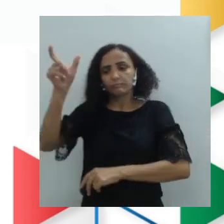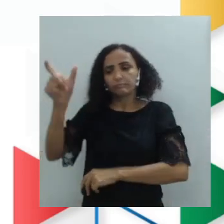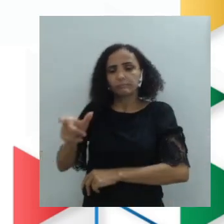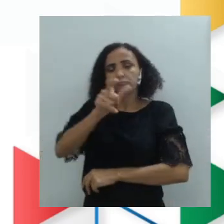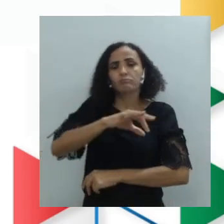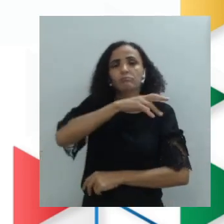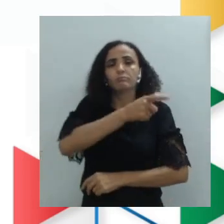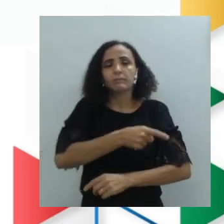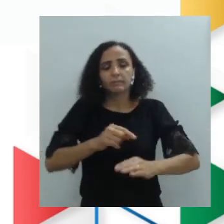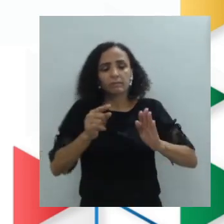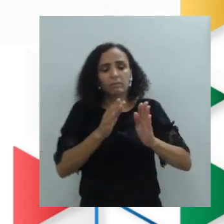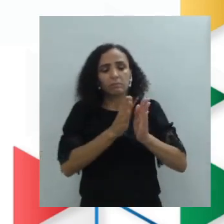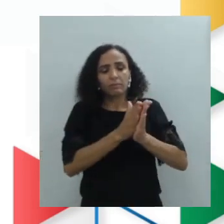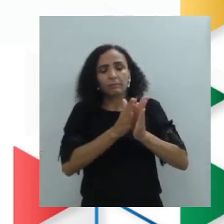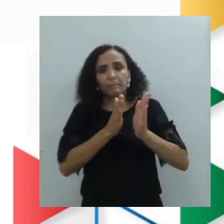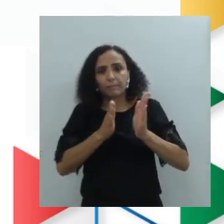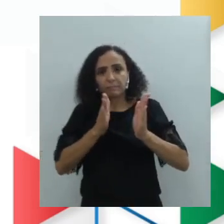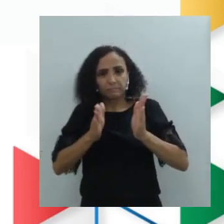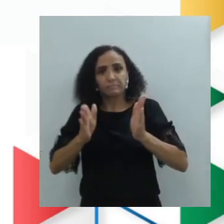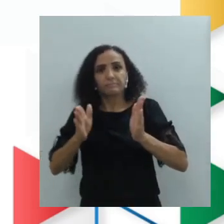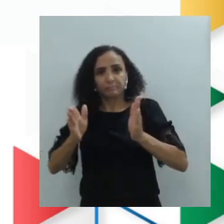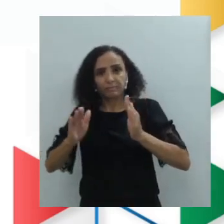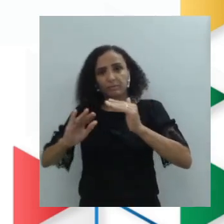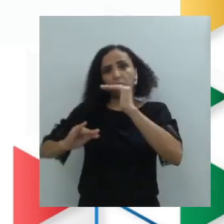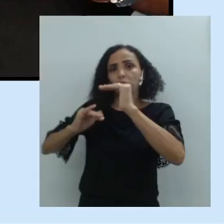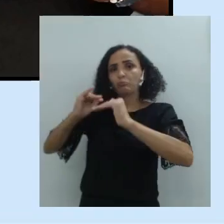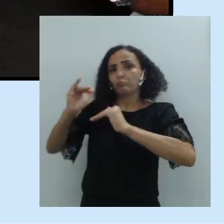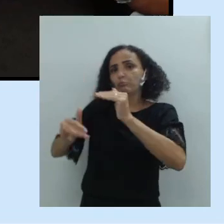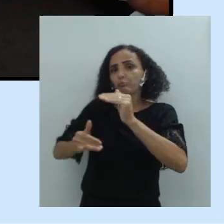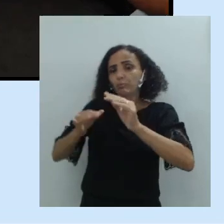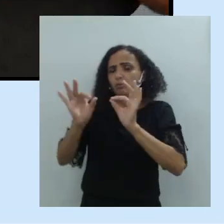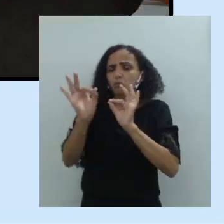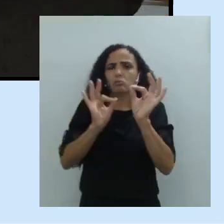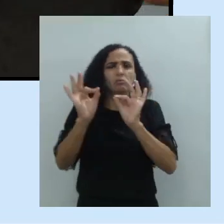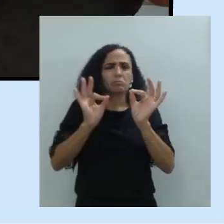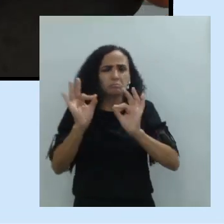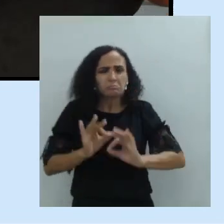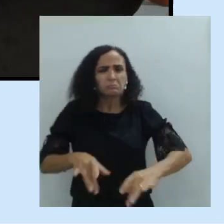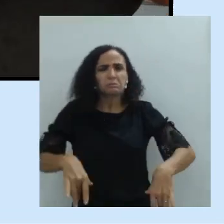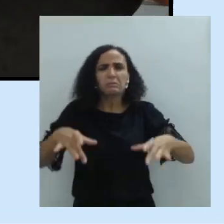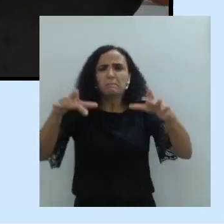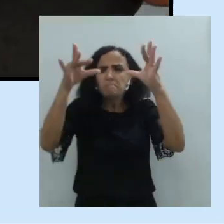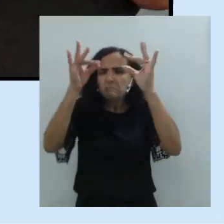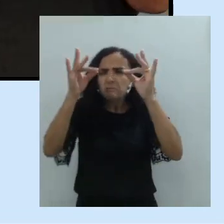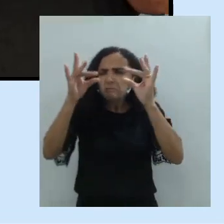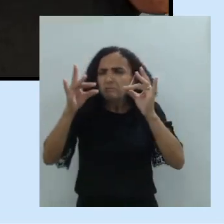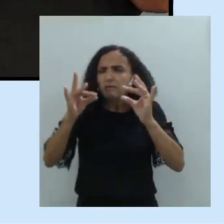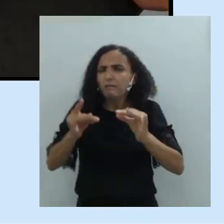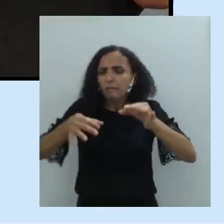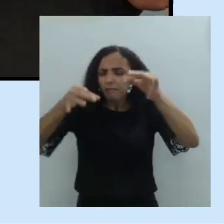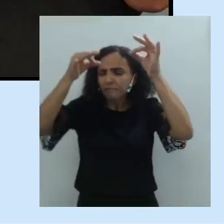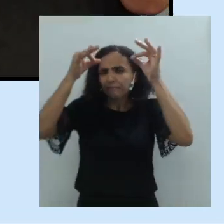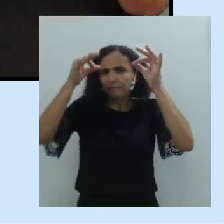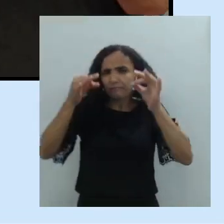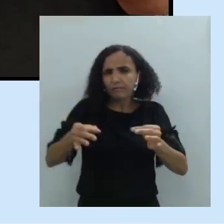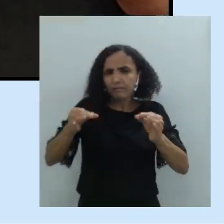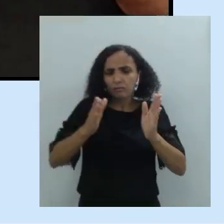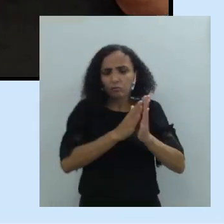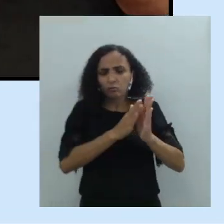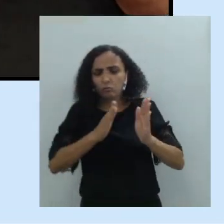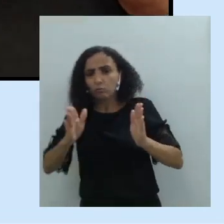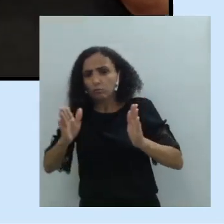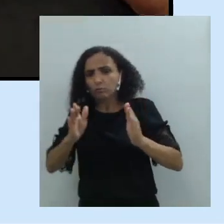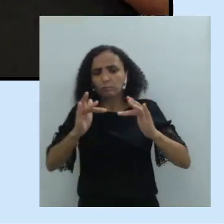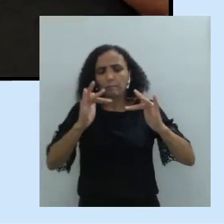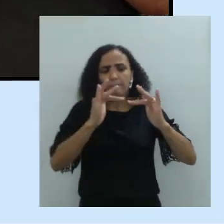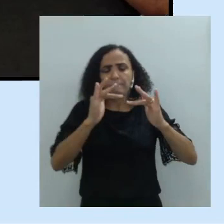uma hierarquia de formação do organismo, de células, a célula unicelular, né,